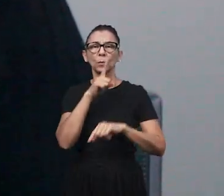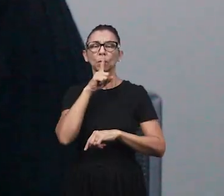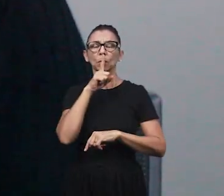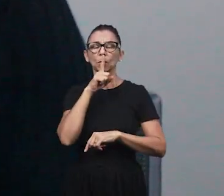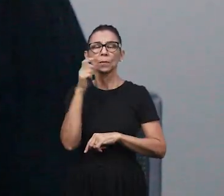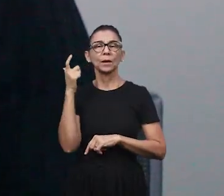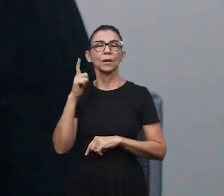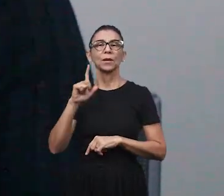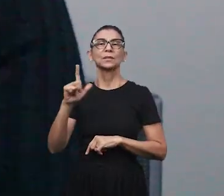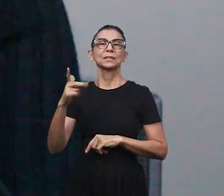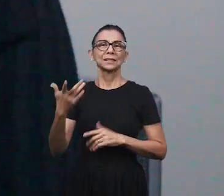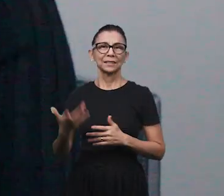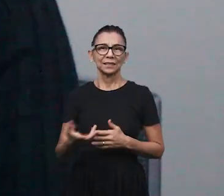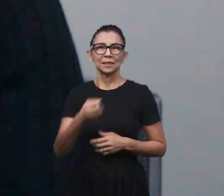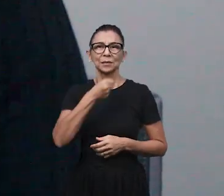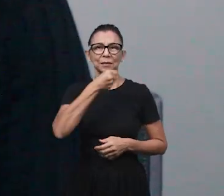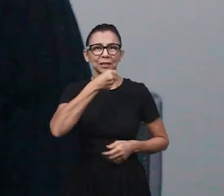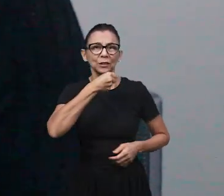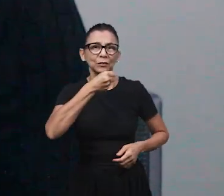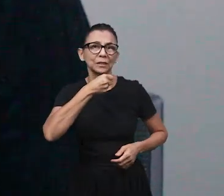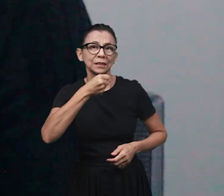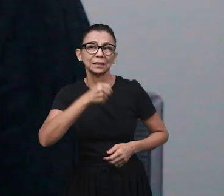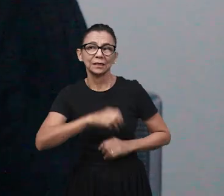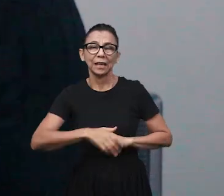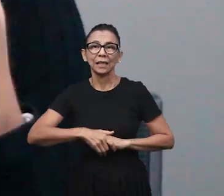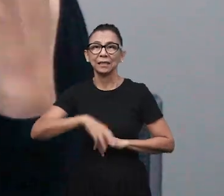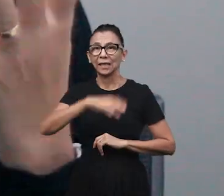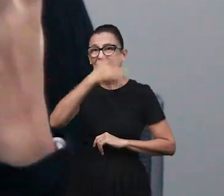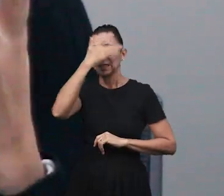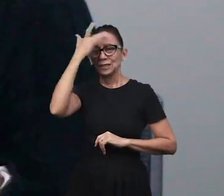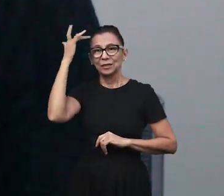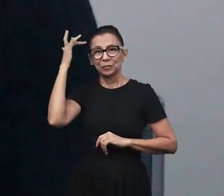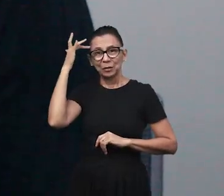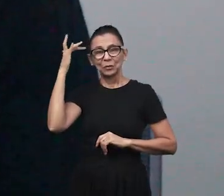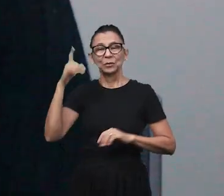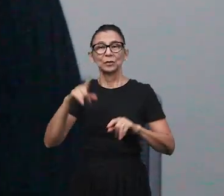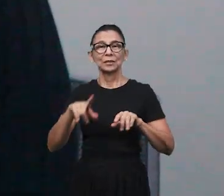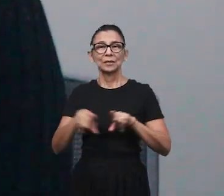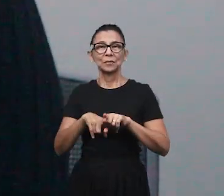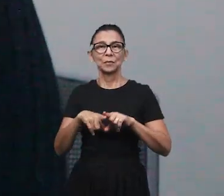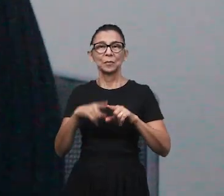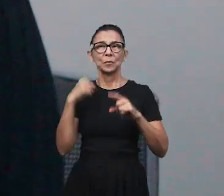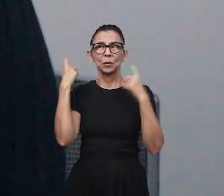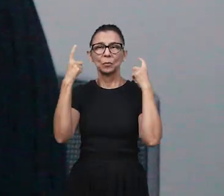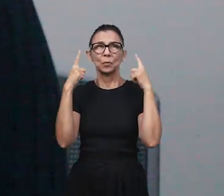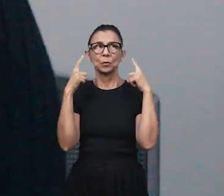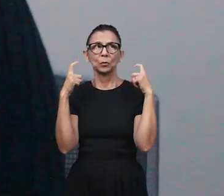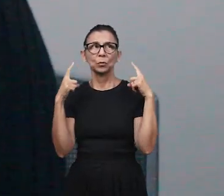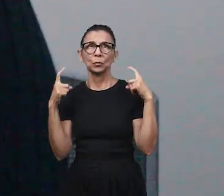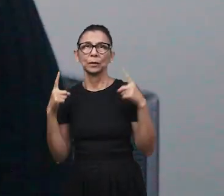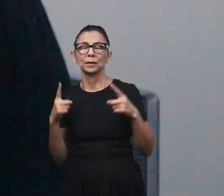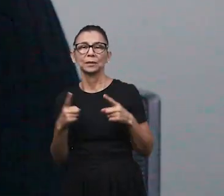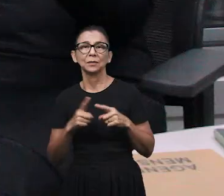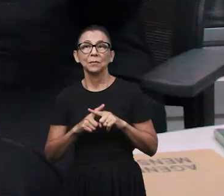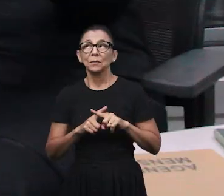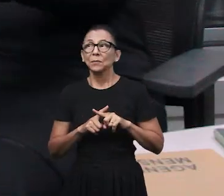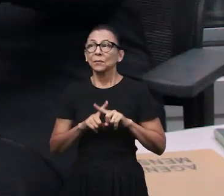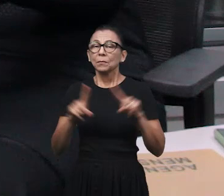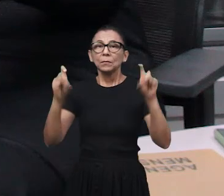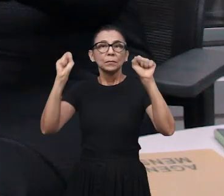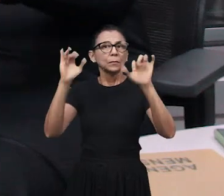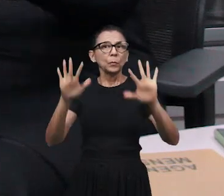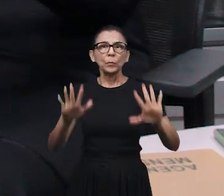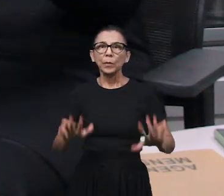conseguir gravar. Os irmãos até já devem ter ouvido alguns quadros com ruídos que foram feitos no Manaim de Domingos Martins, mas foi